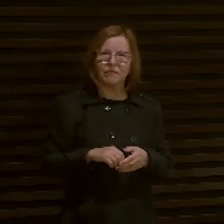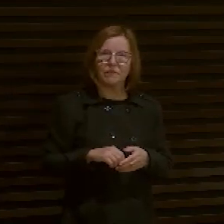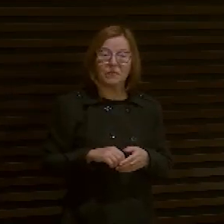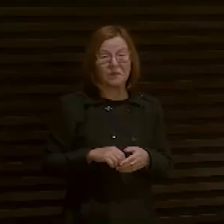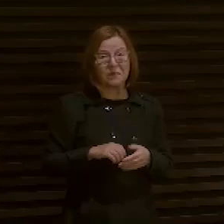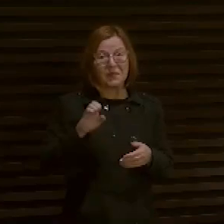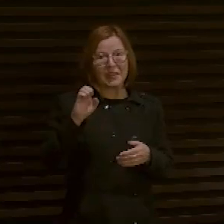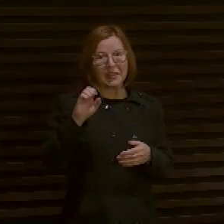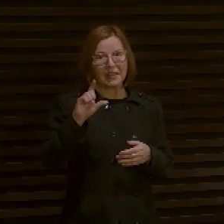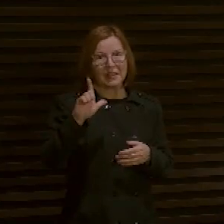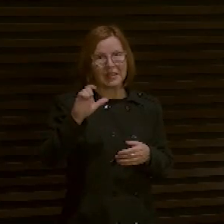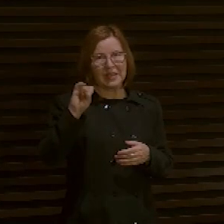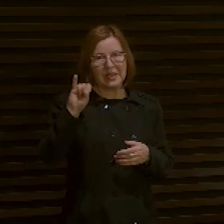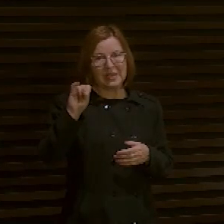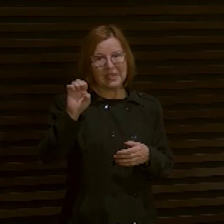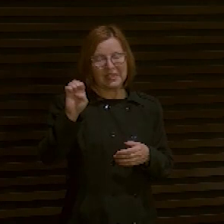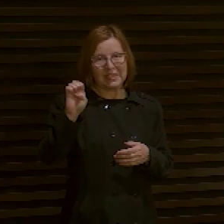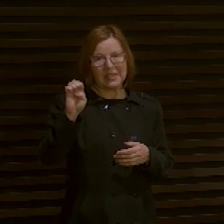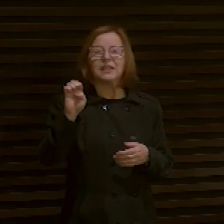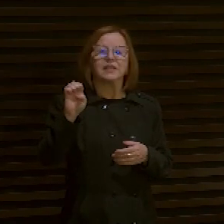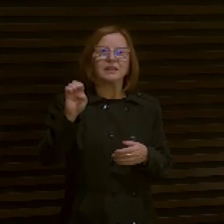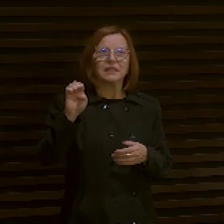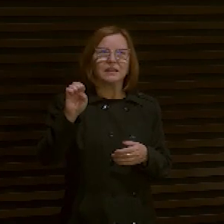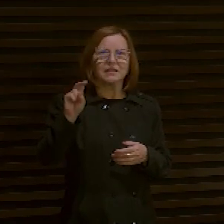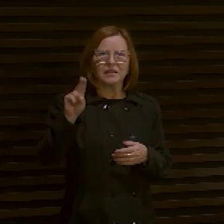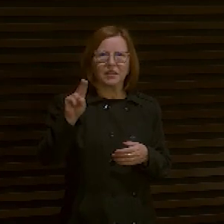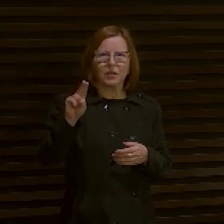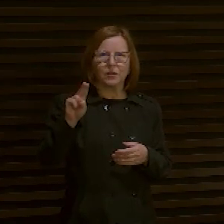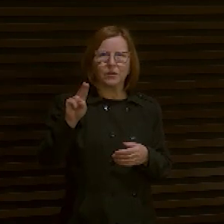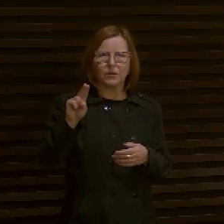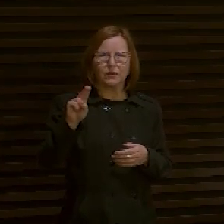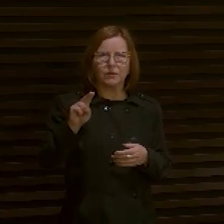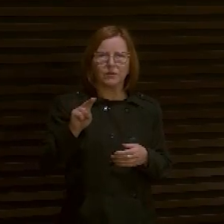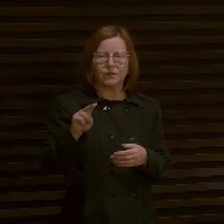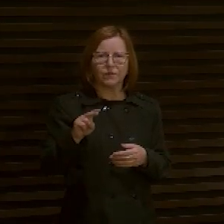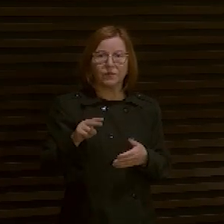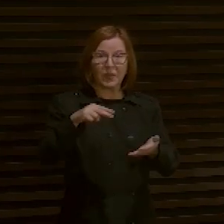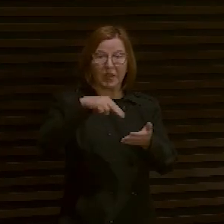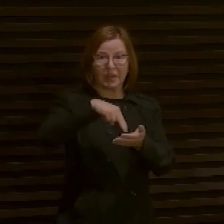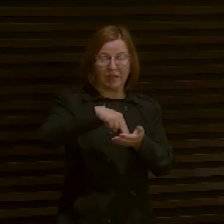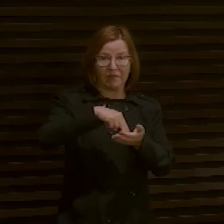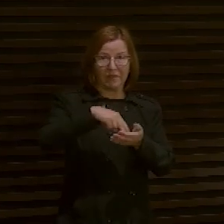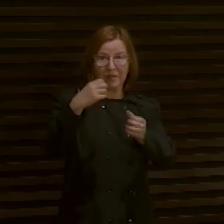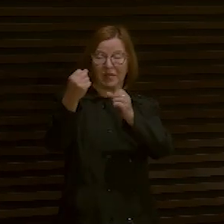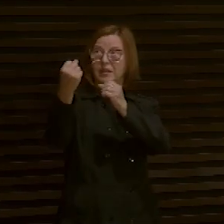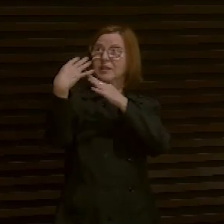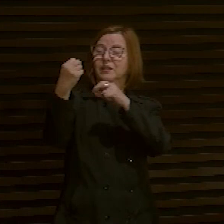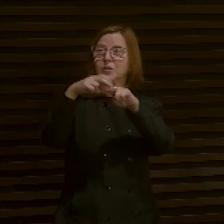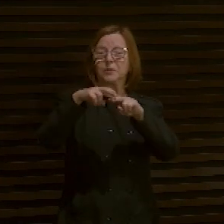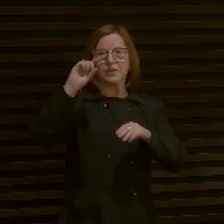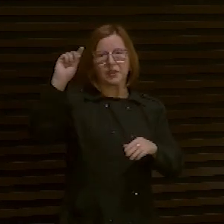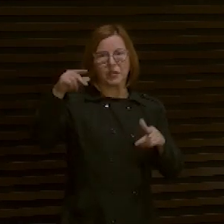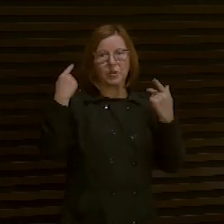Eliseu, no meio daquele caos, ele se levanta como um homem de Deus, inspirado por Deus, e ele